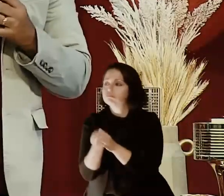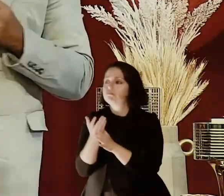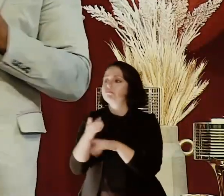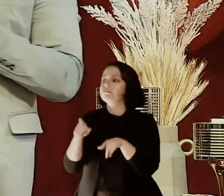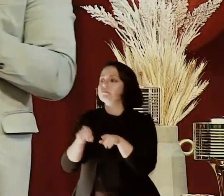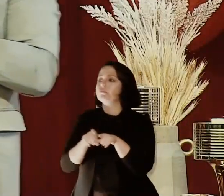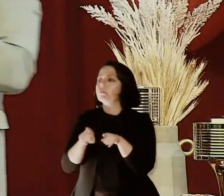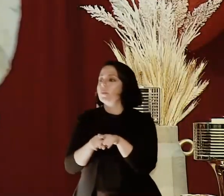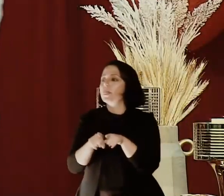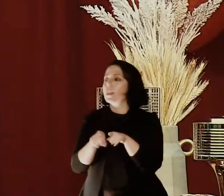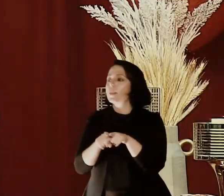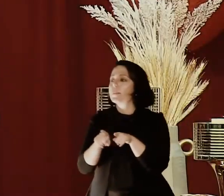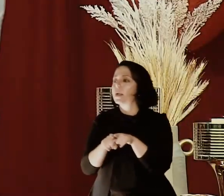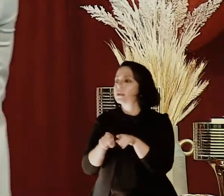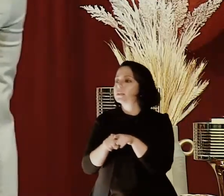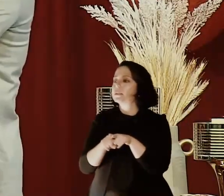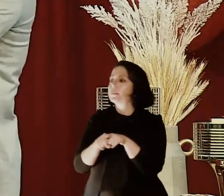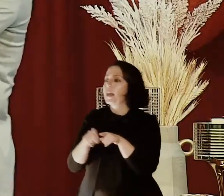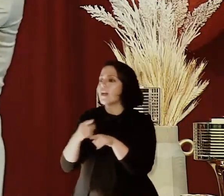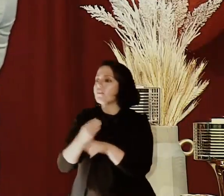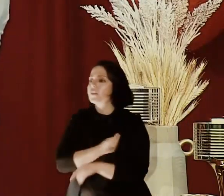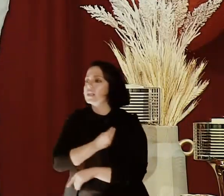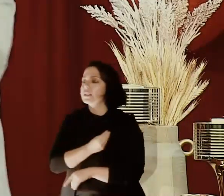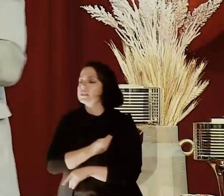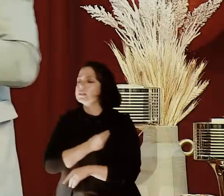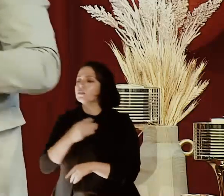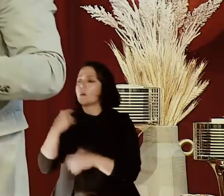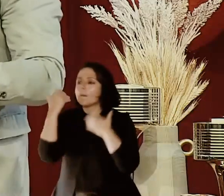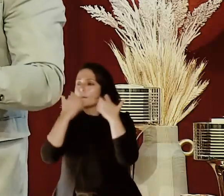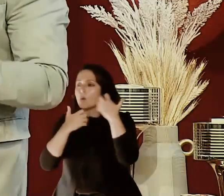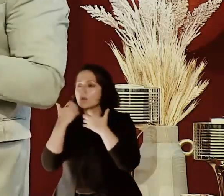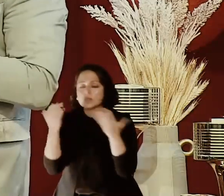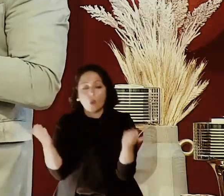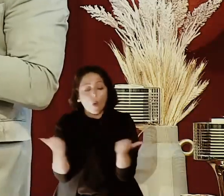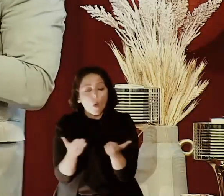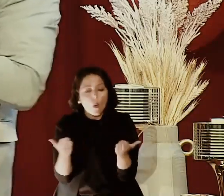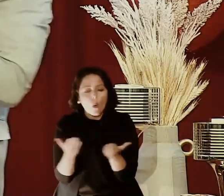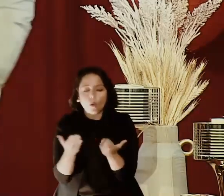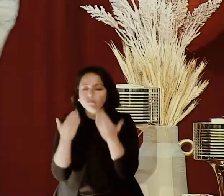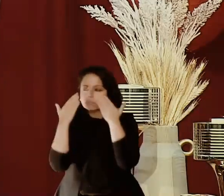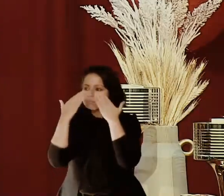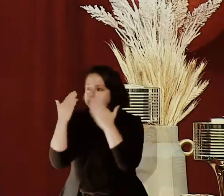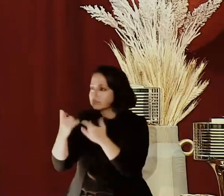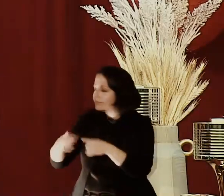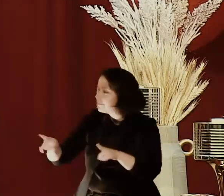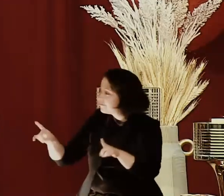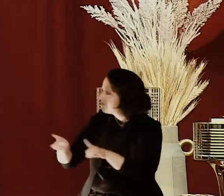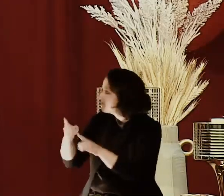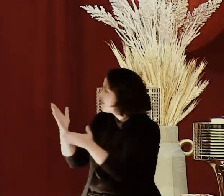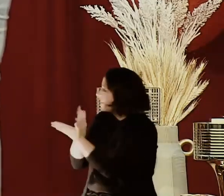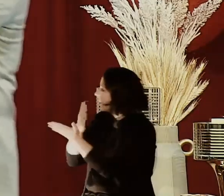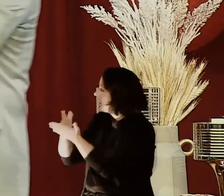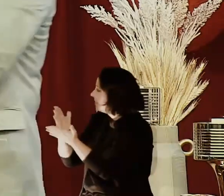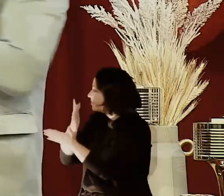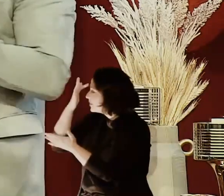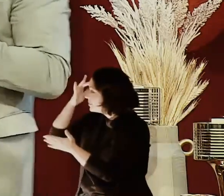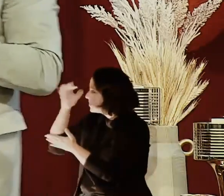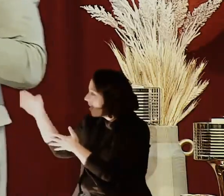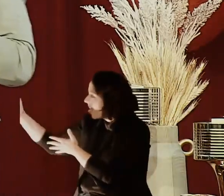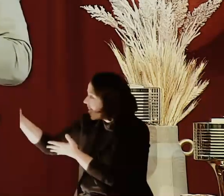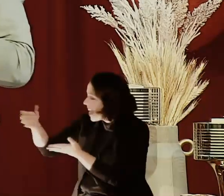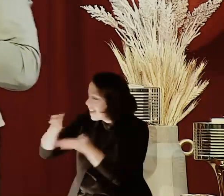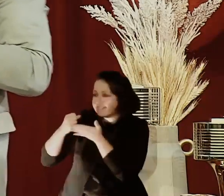também agradecer a Deus pela vida dos irmãos músicos aqui, ó, que estão presentes aqui, que eu raptei